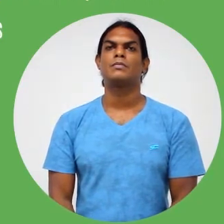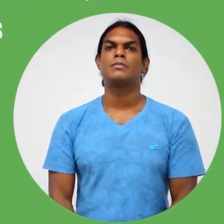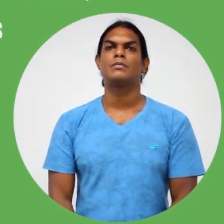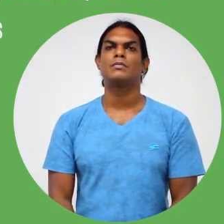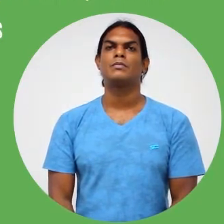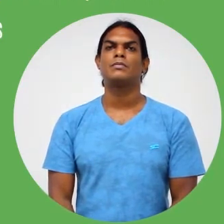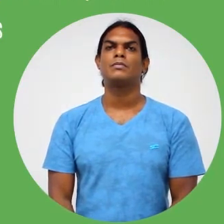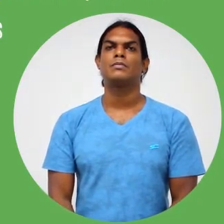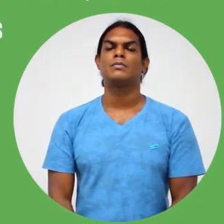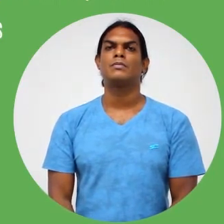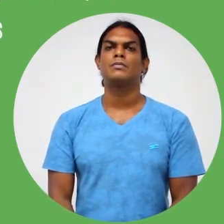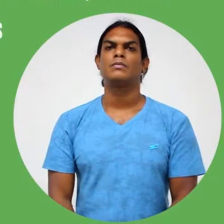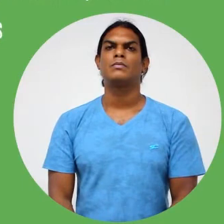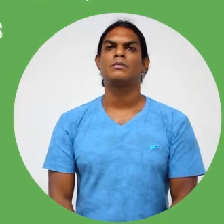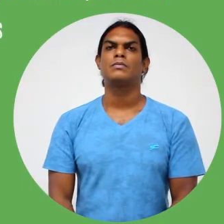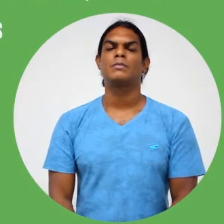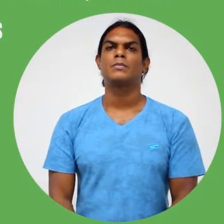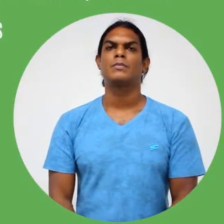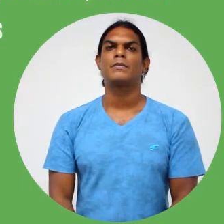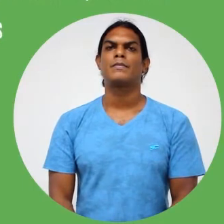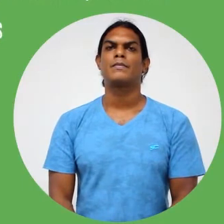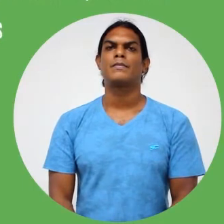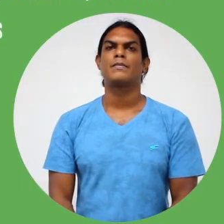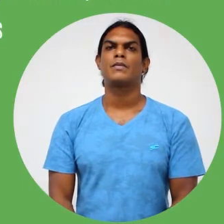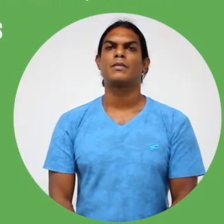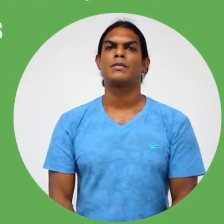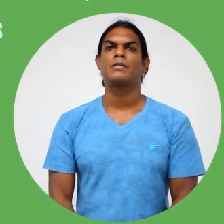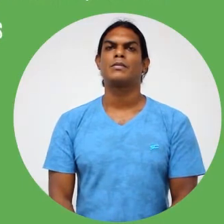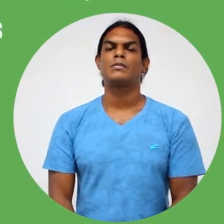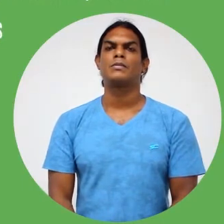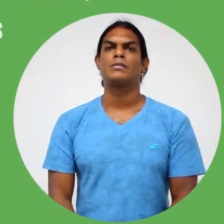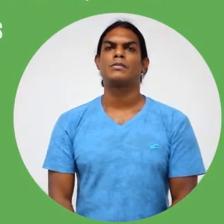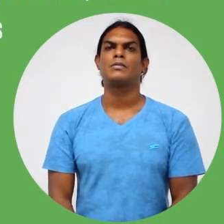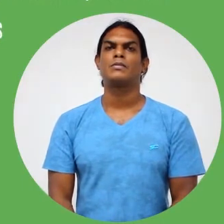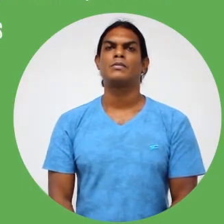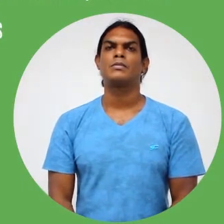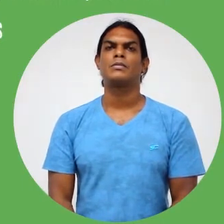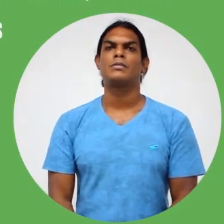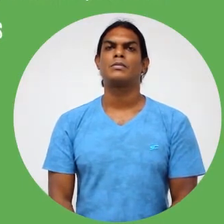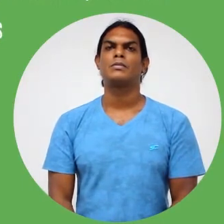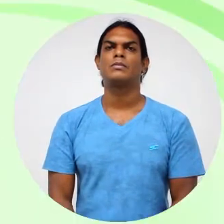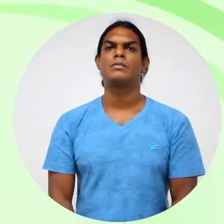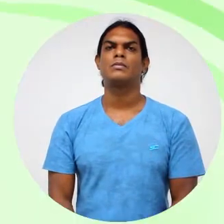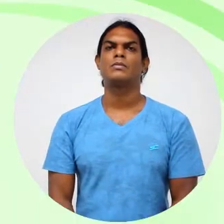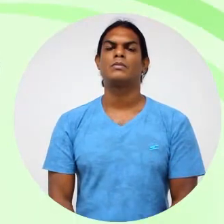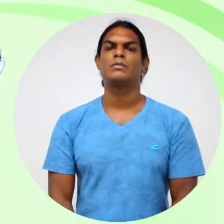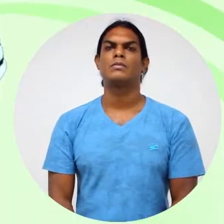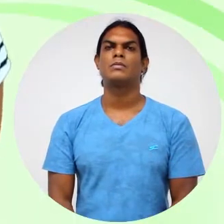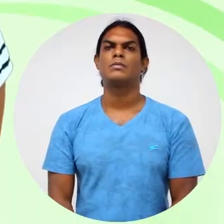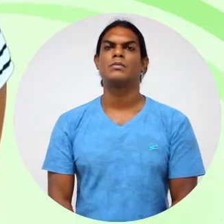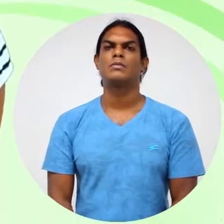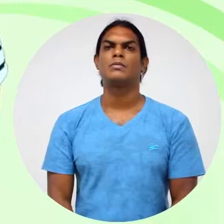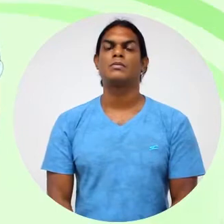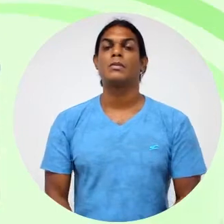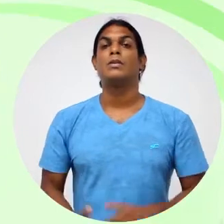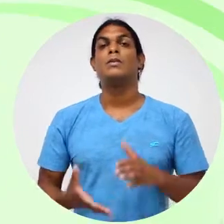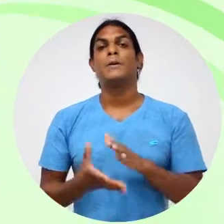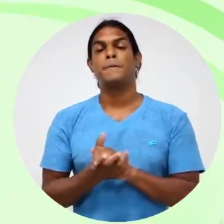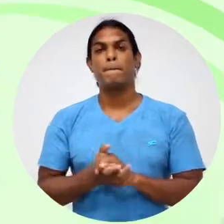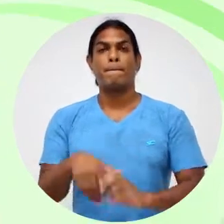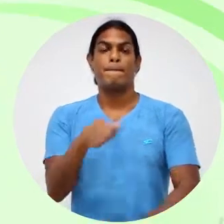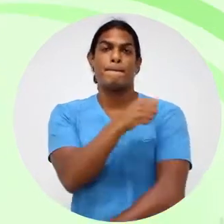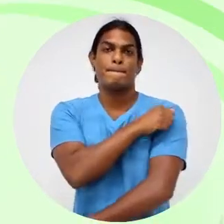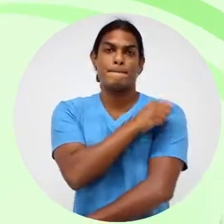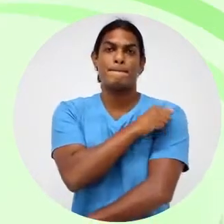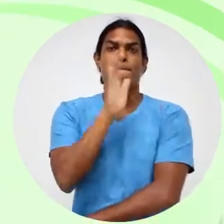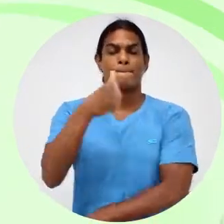escolha. São jovens para os quais o mundo é uma aldeia global conectada. Ou seja, o aluno ele já